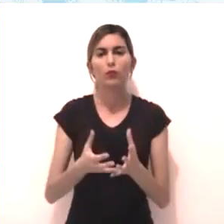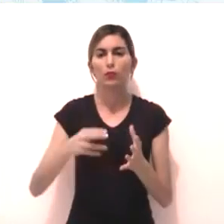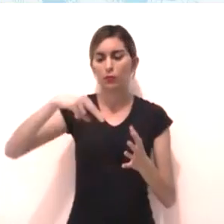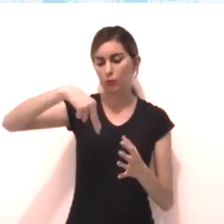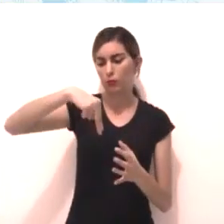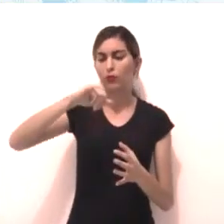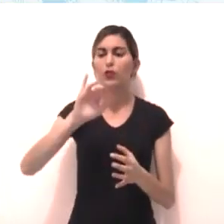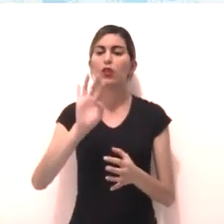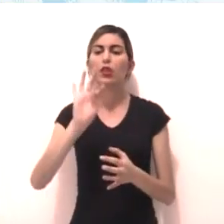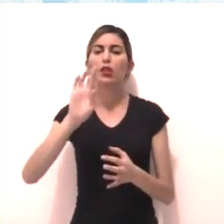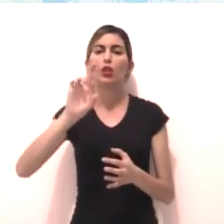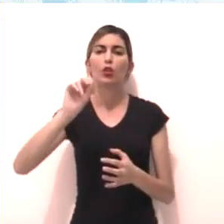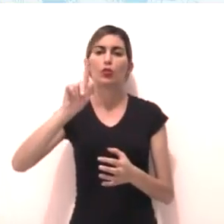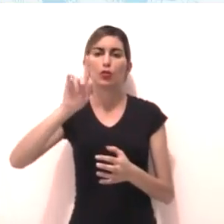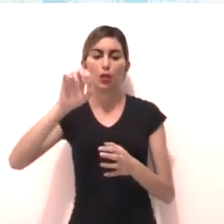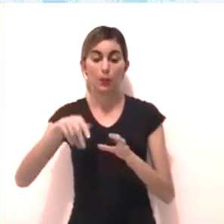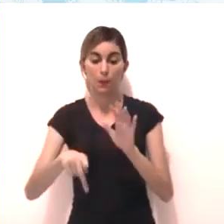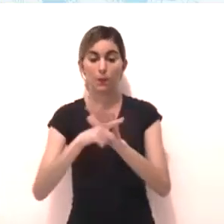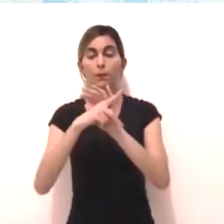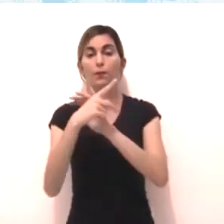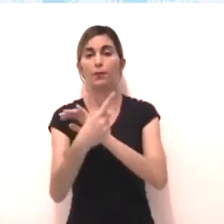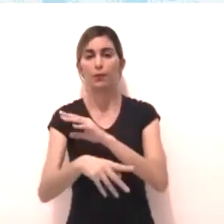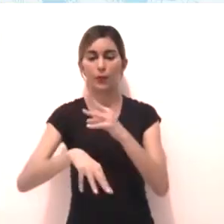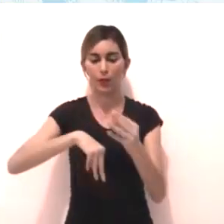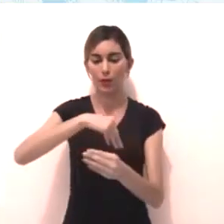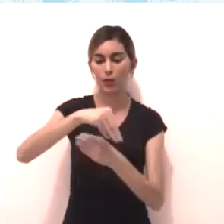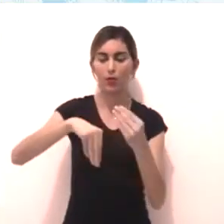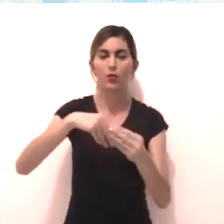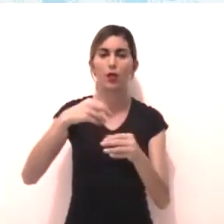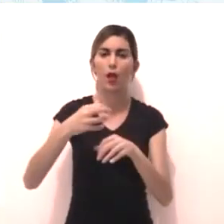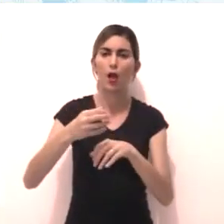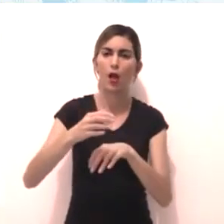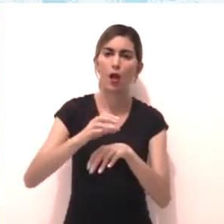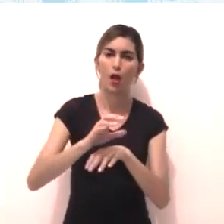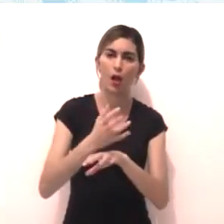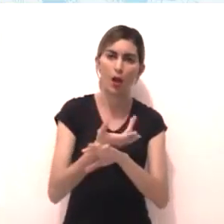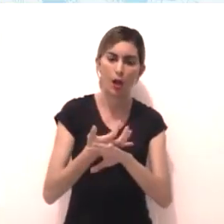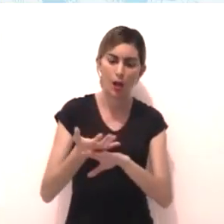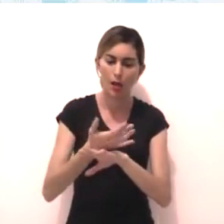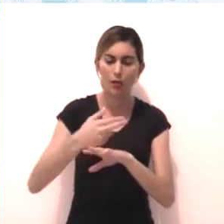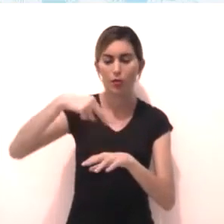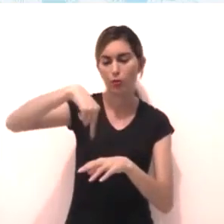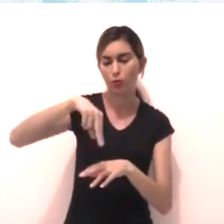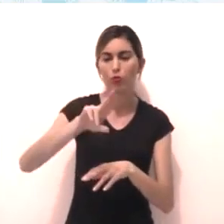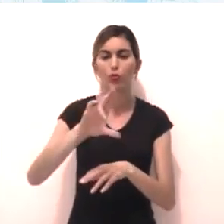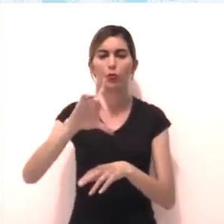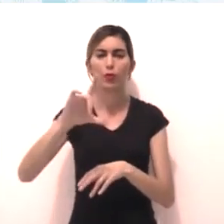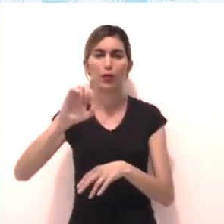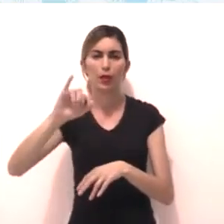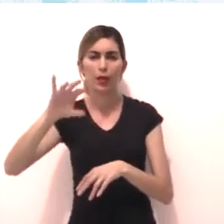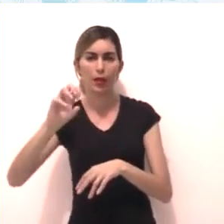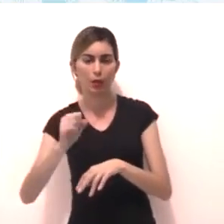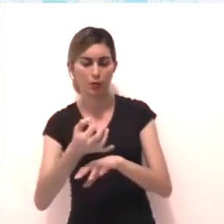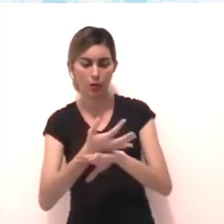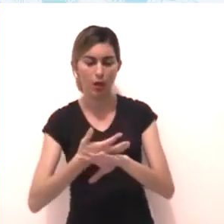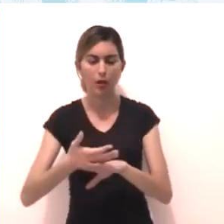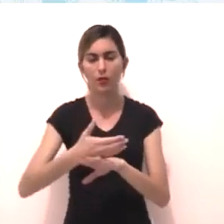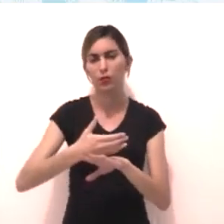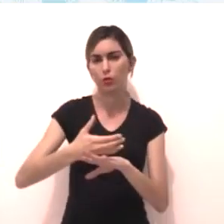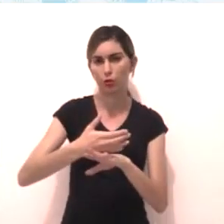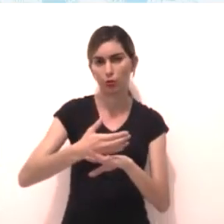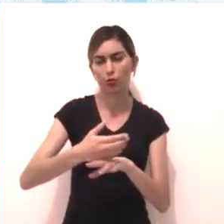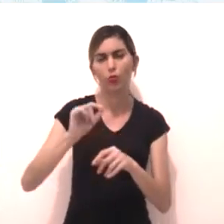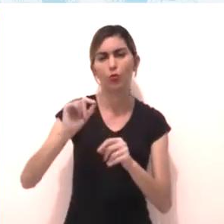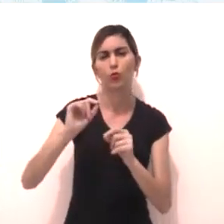O nitrogênio, ele faz parte da composição dos ácidos nucleicos. Vocês viram que ácidos